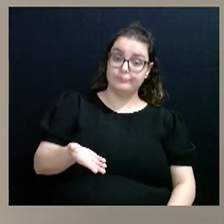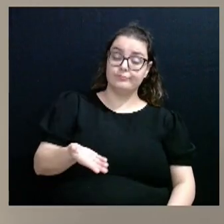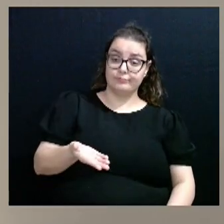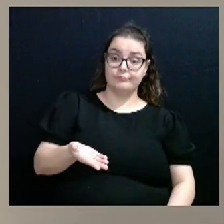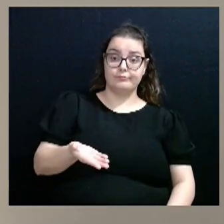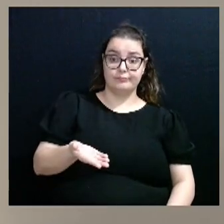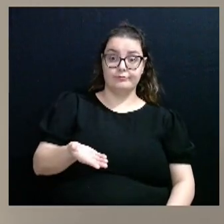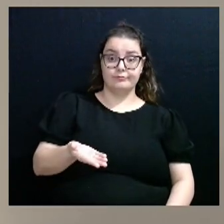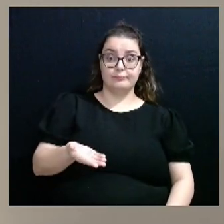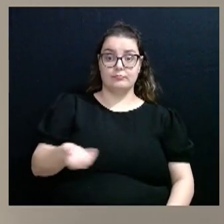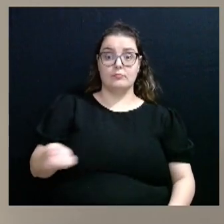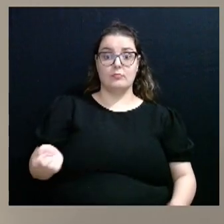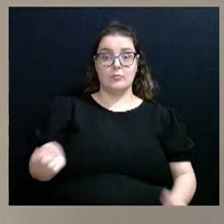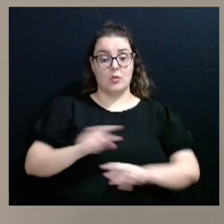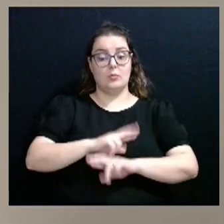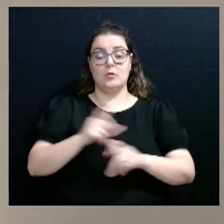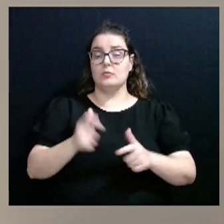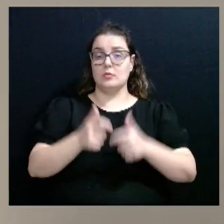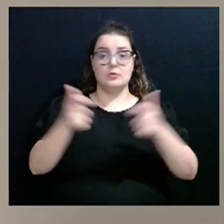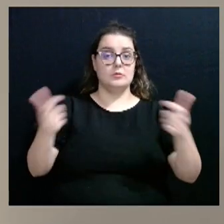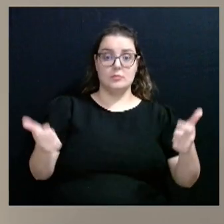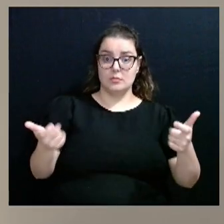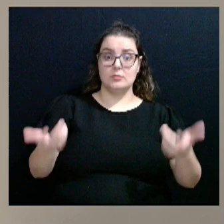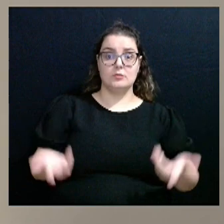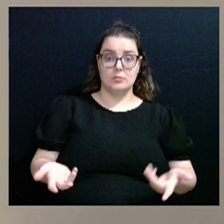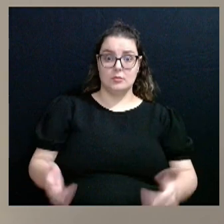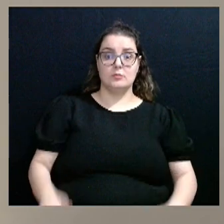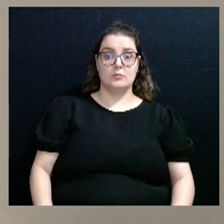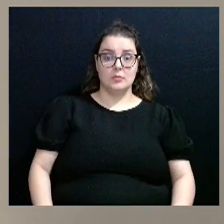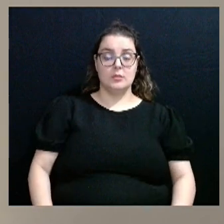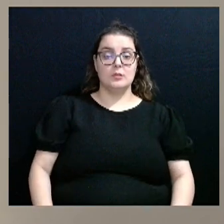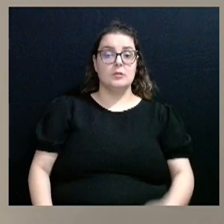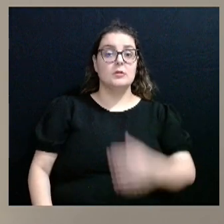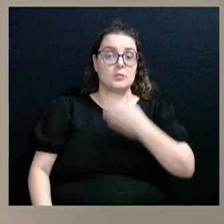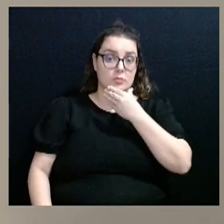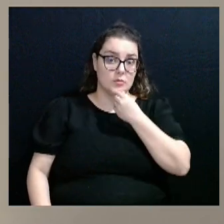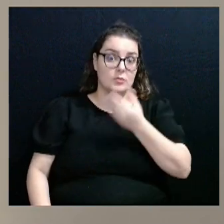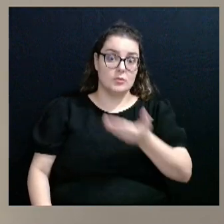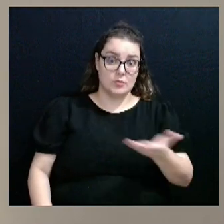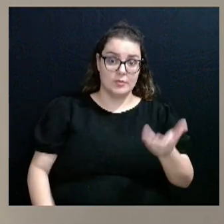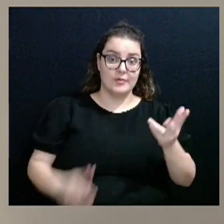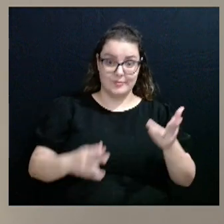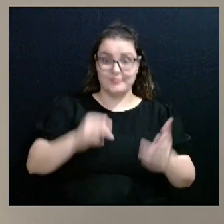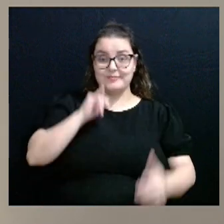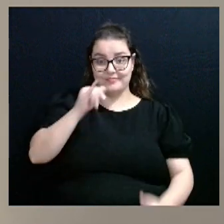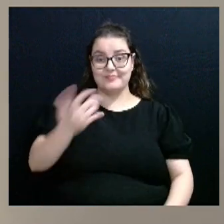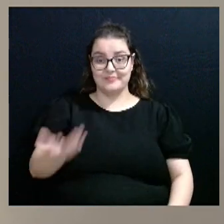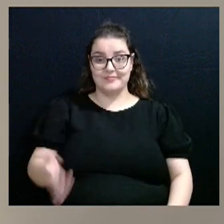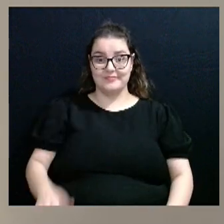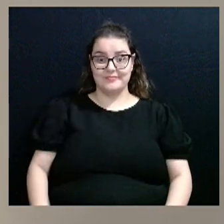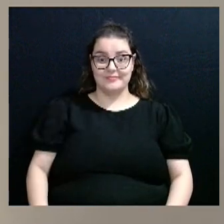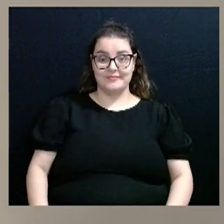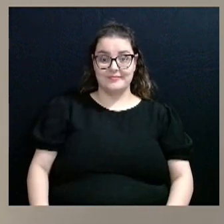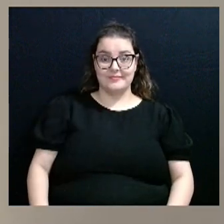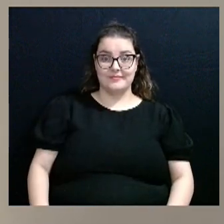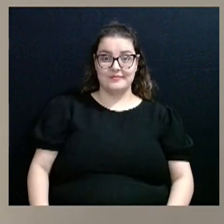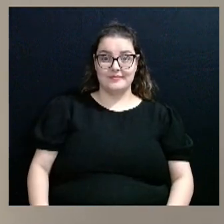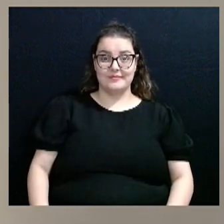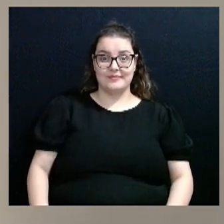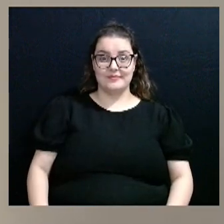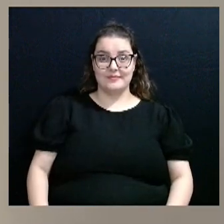notório, né? Então, esses homens, como você disse, né, no jargão popular,